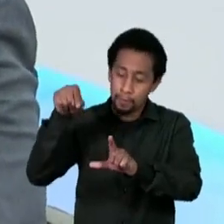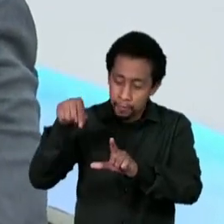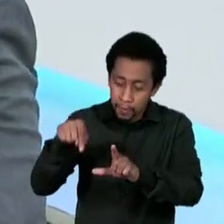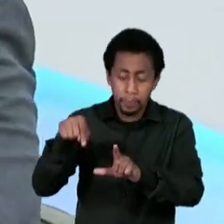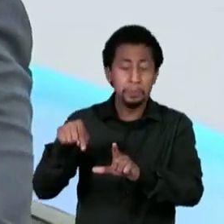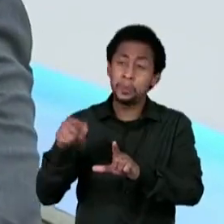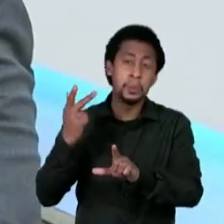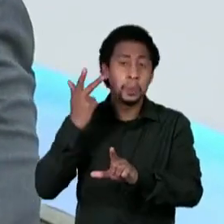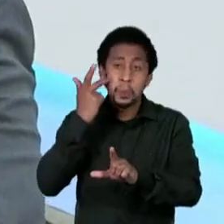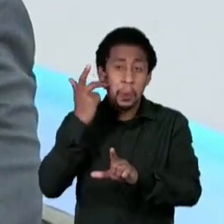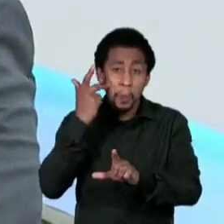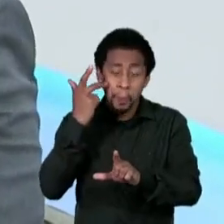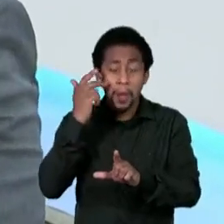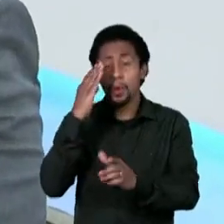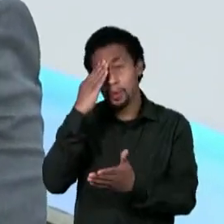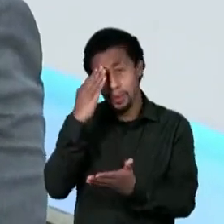e é isso que a gente espera confia que vai